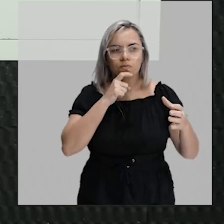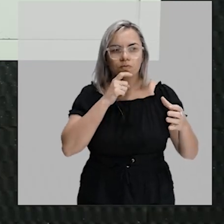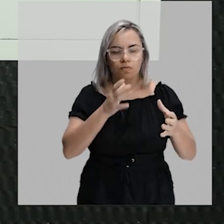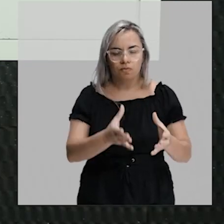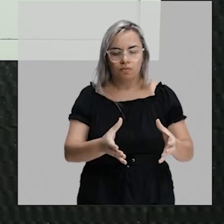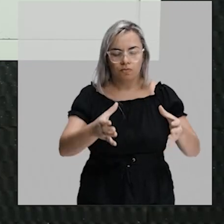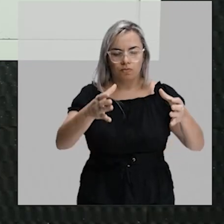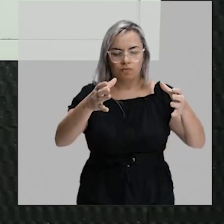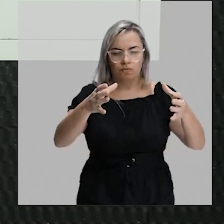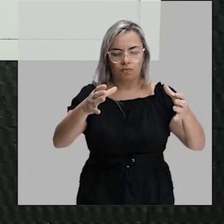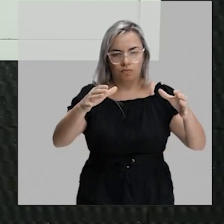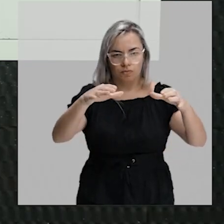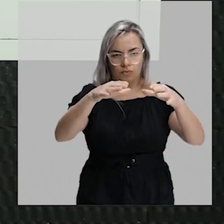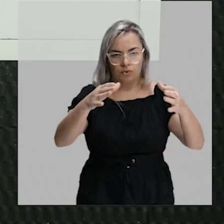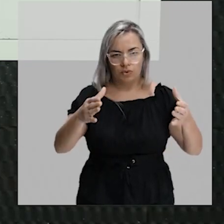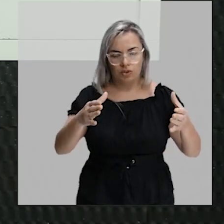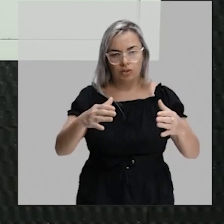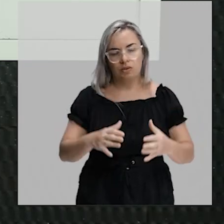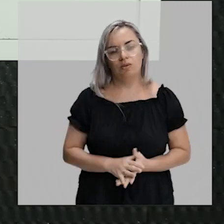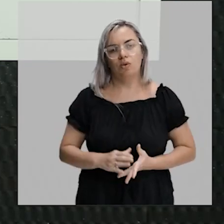sei lá, no Canadá.